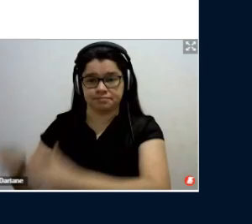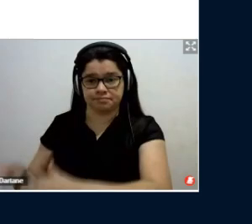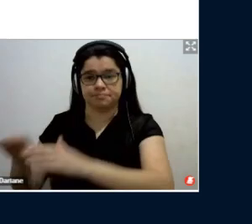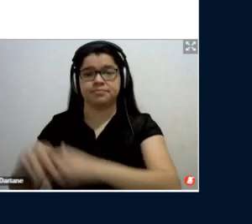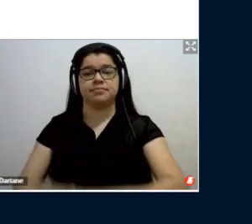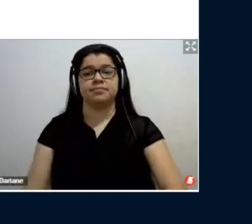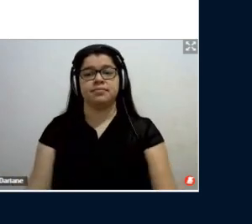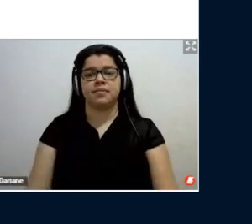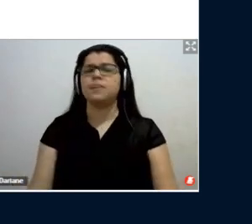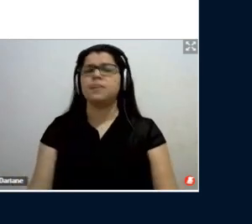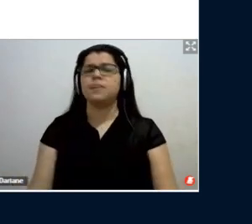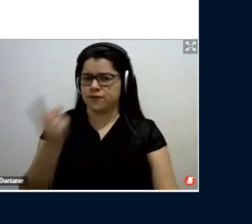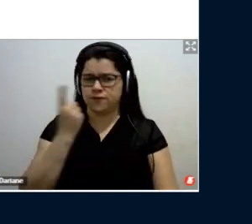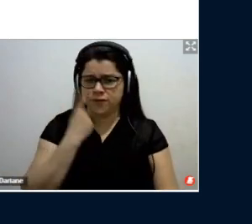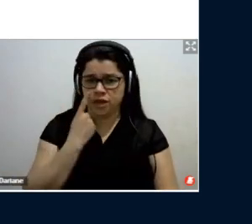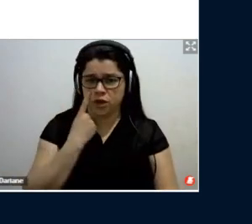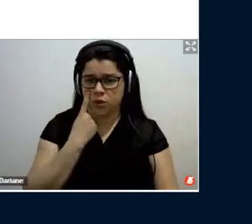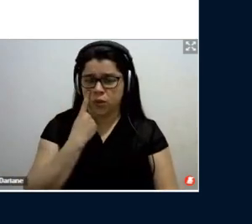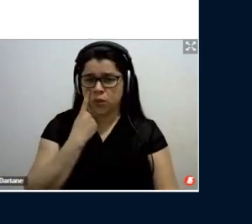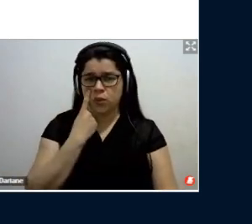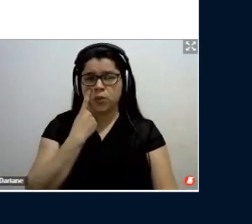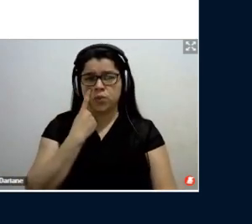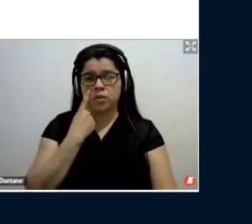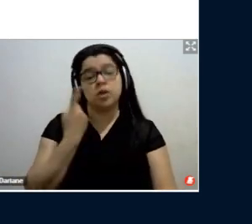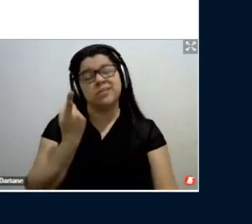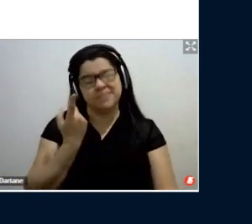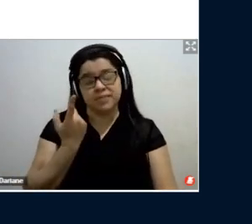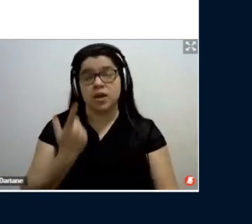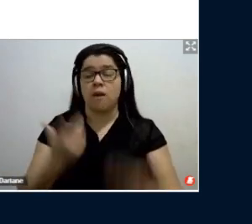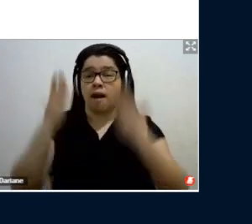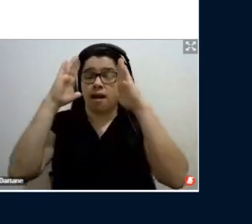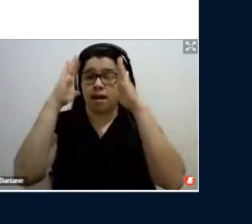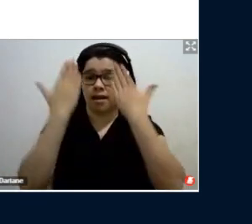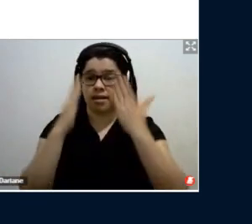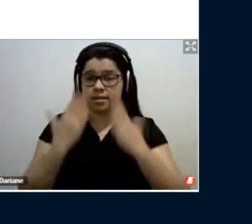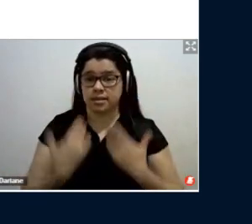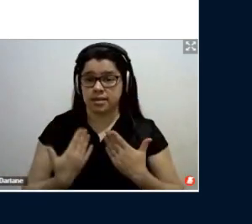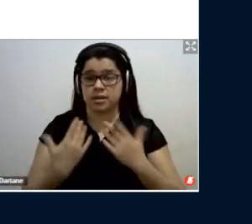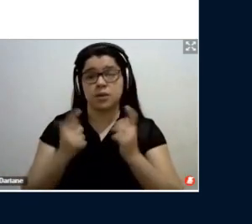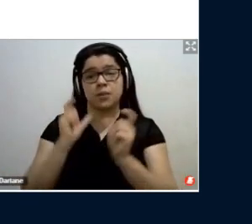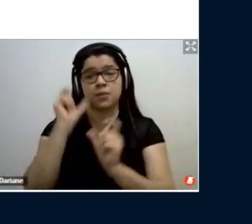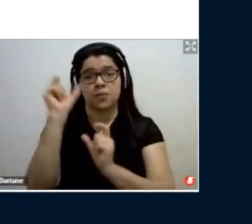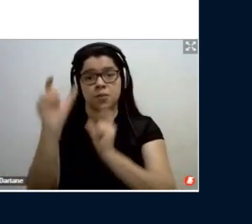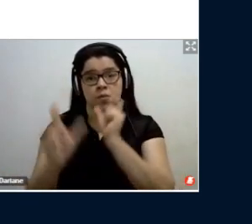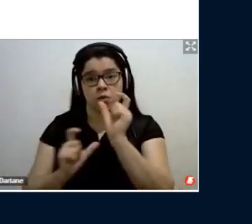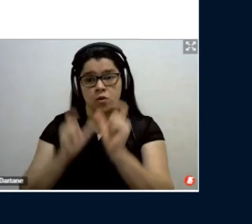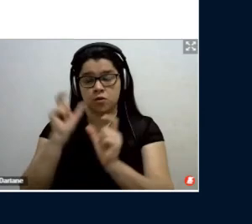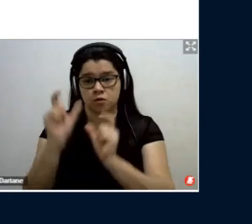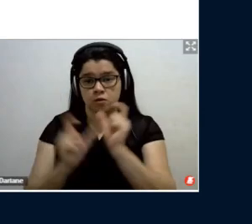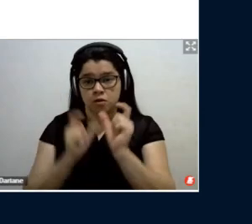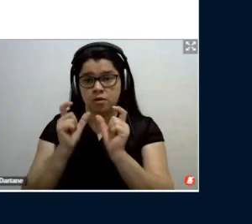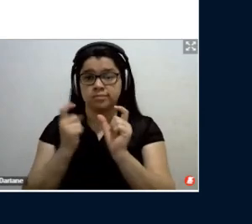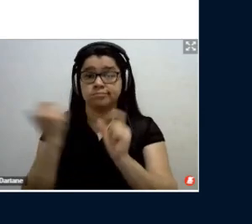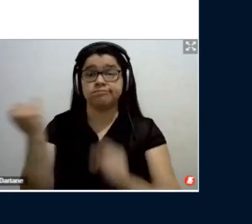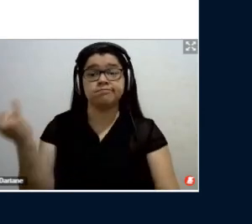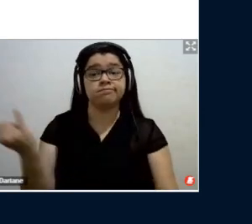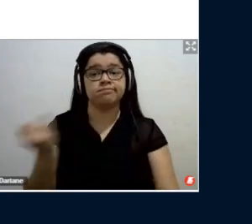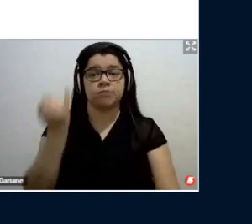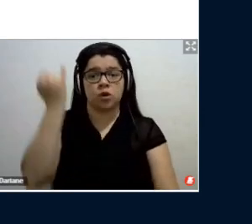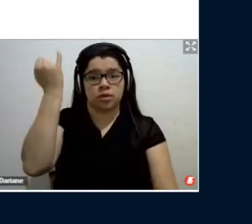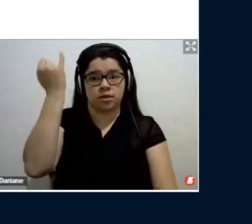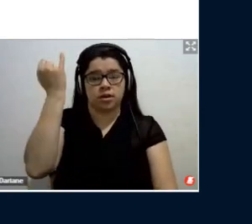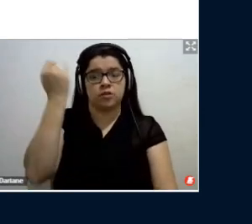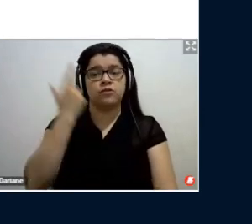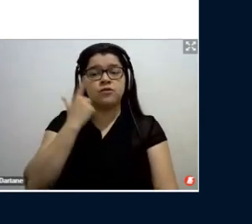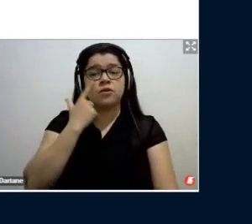Viram que a análise morfológica, ela se faz necessária. Vamos olhar uma outra